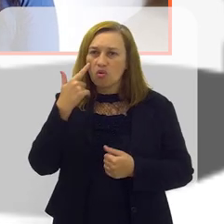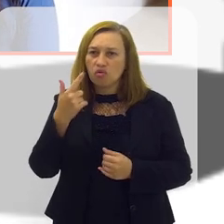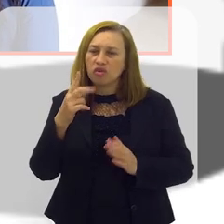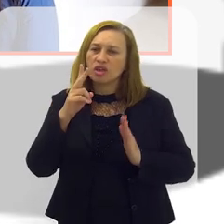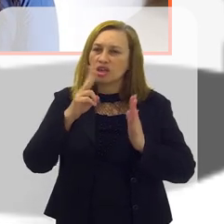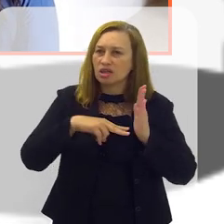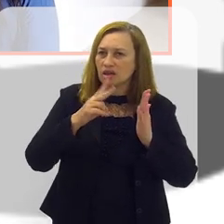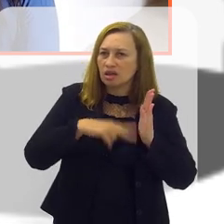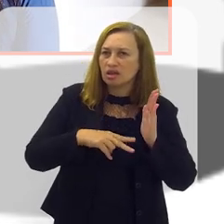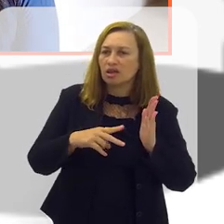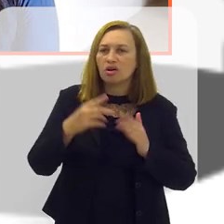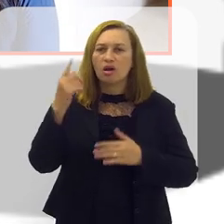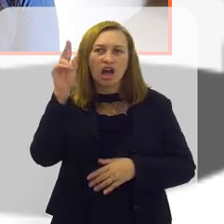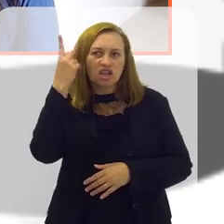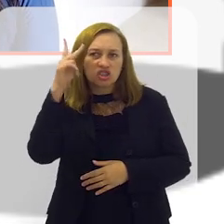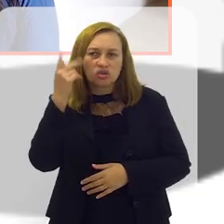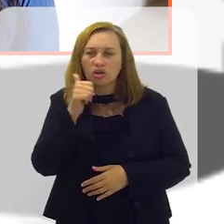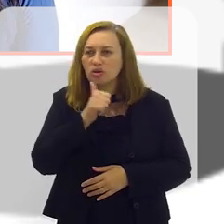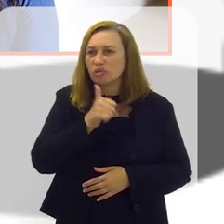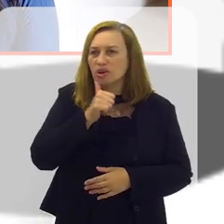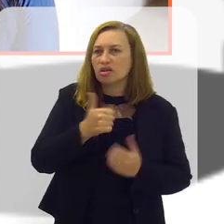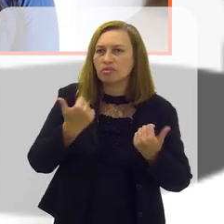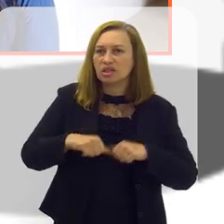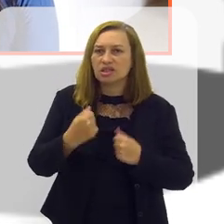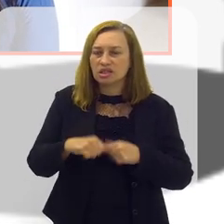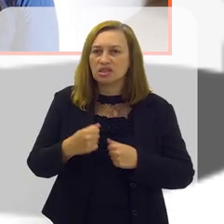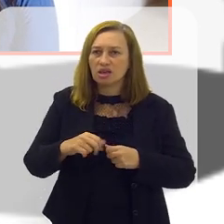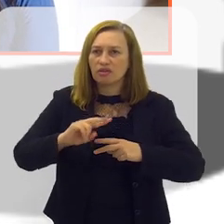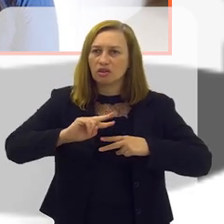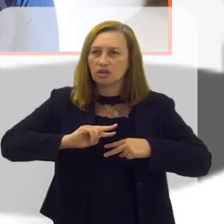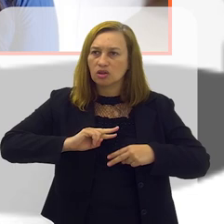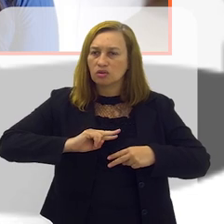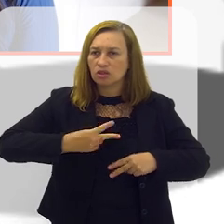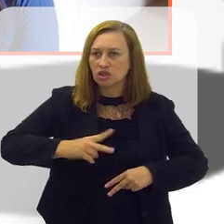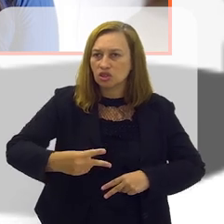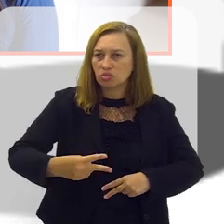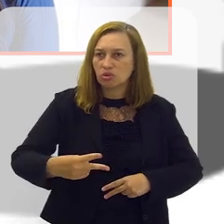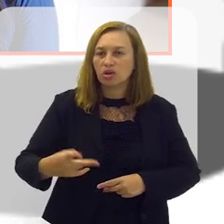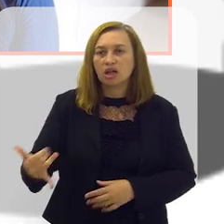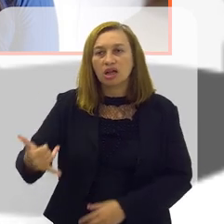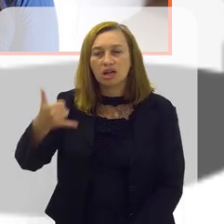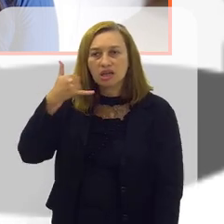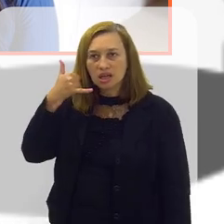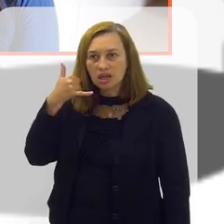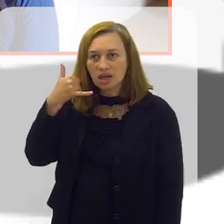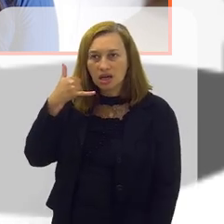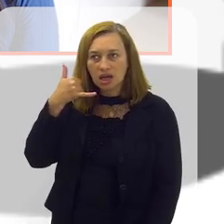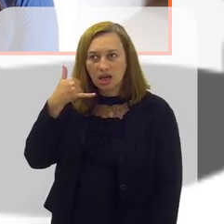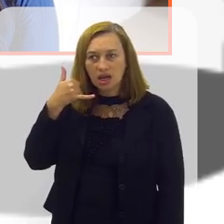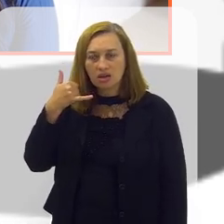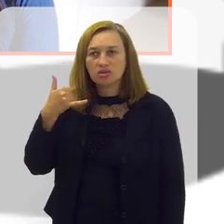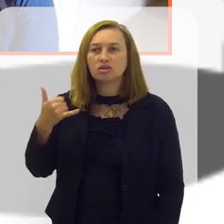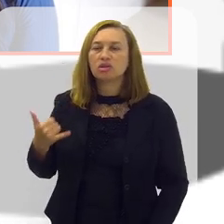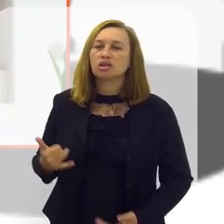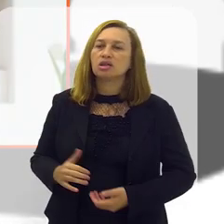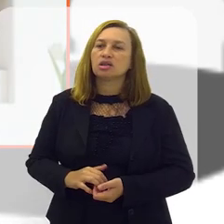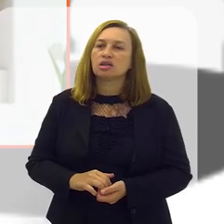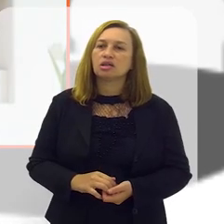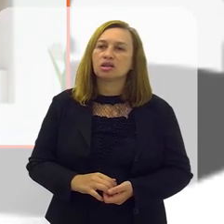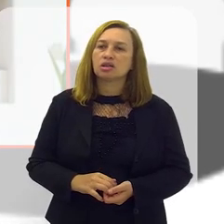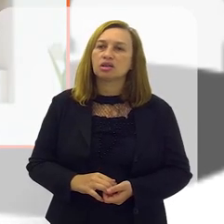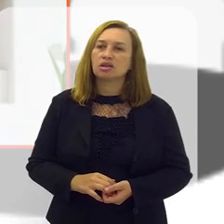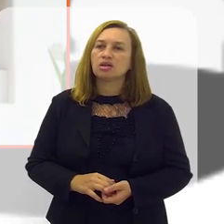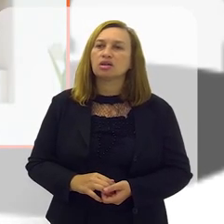na literatura uma história de uma moça que ela precisava de um transplante. E aí ligaram para ela com o órgão